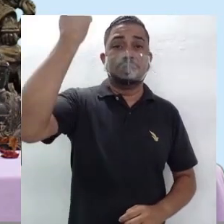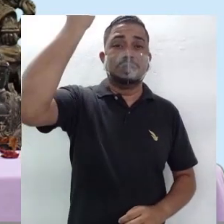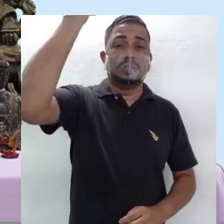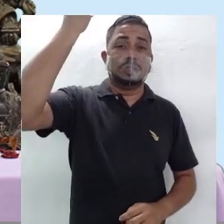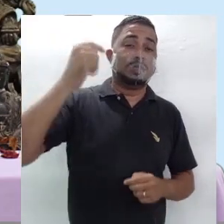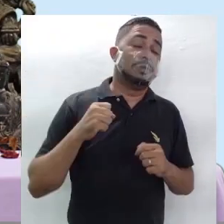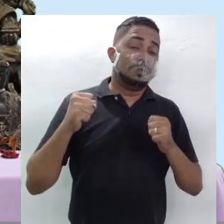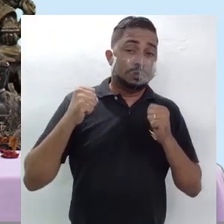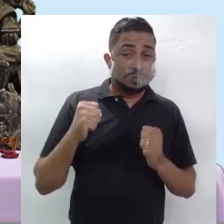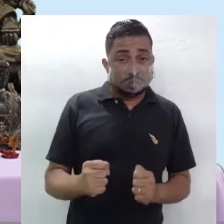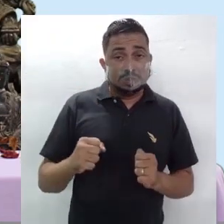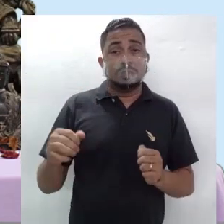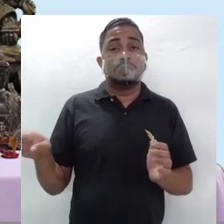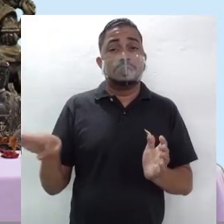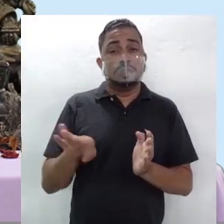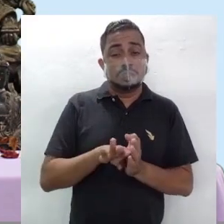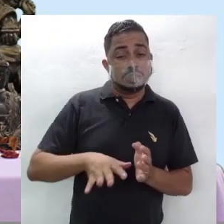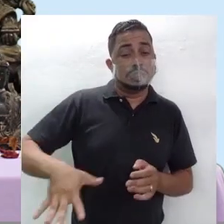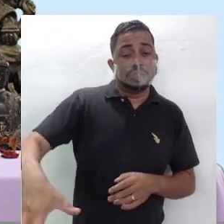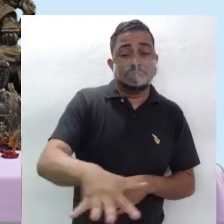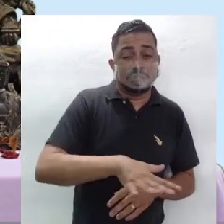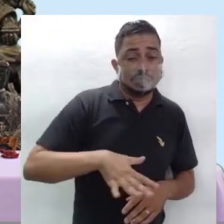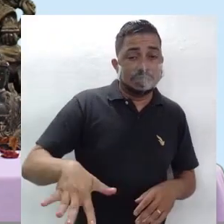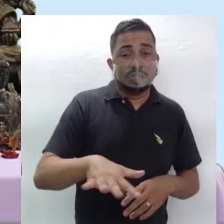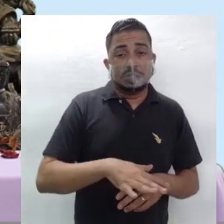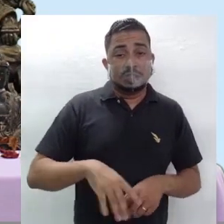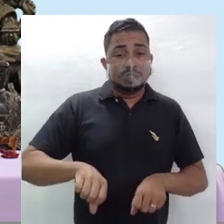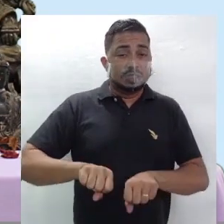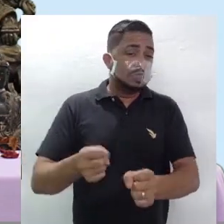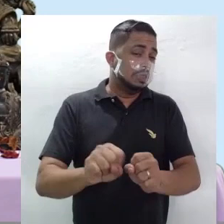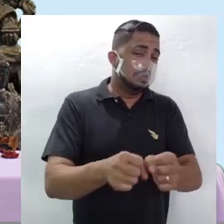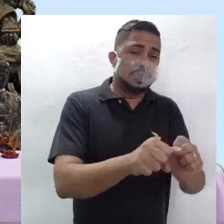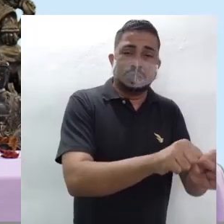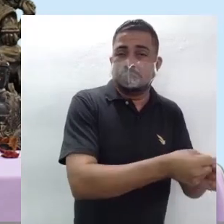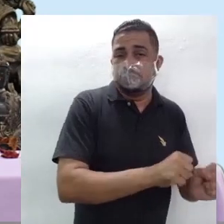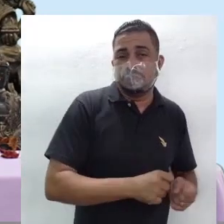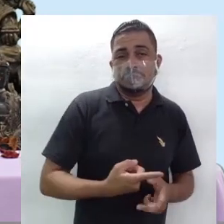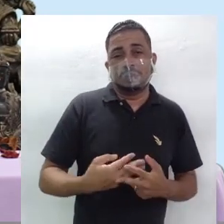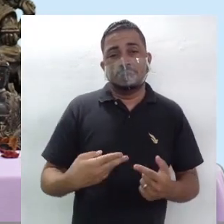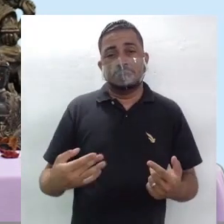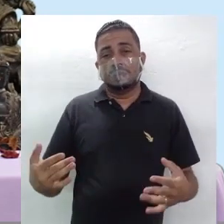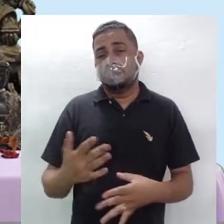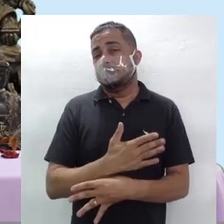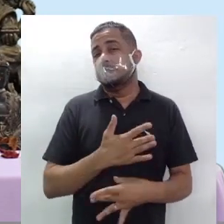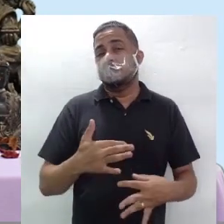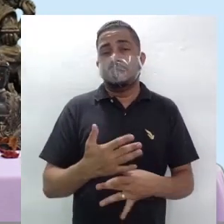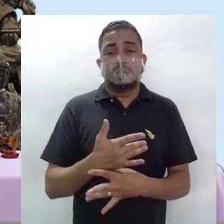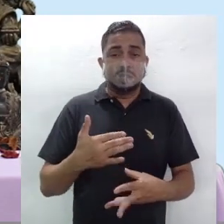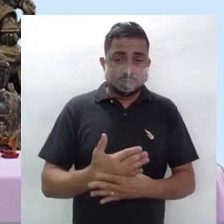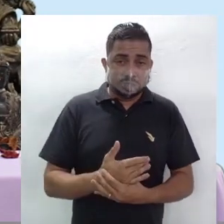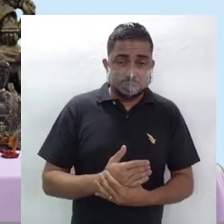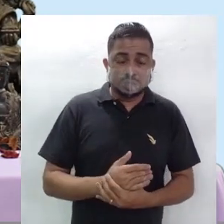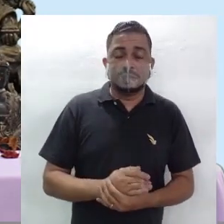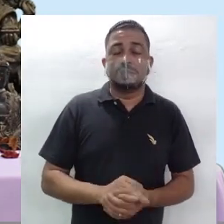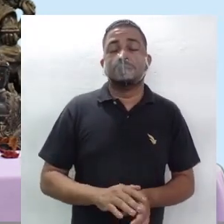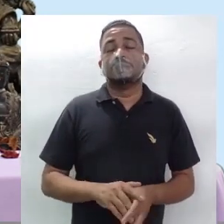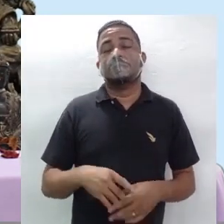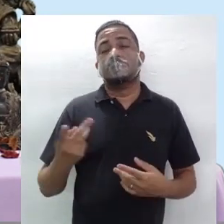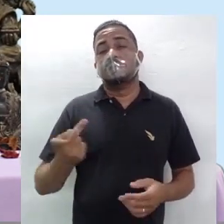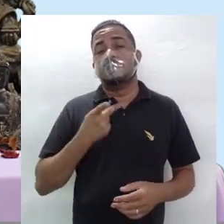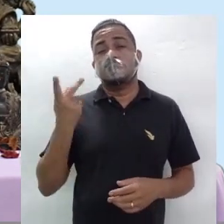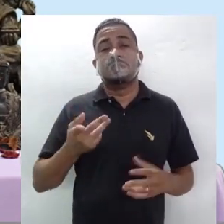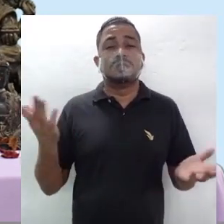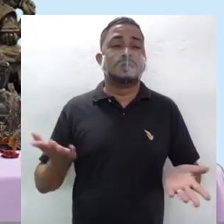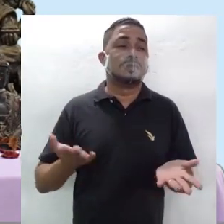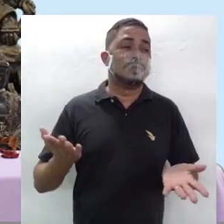pode chegar na região litorânea, destruindo com algumas cidades litorâneas. Bora falar